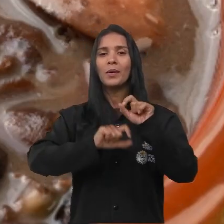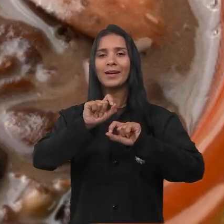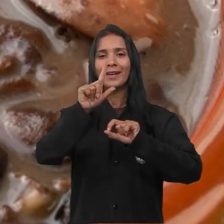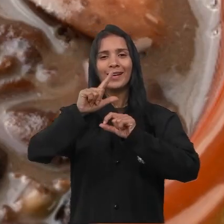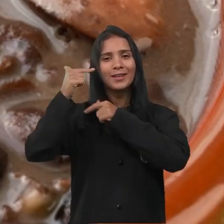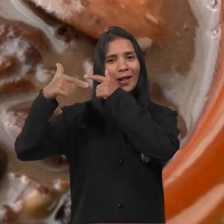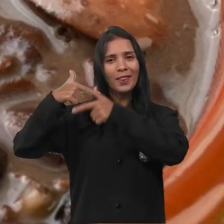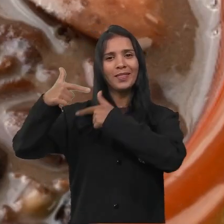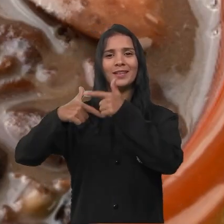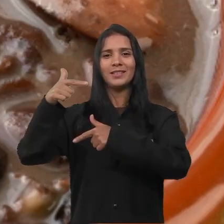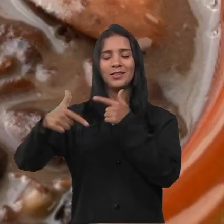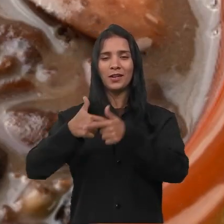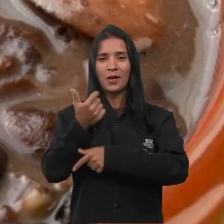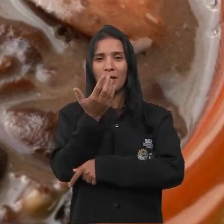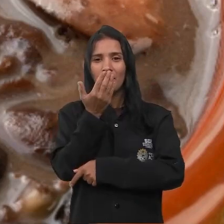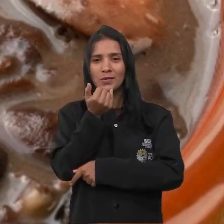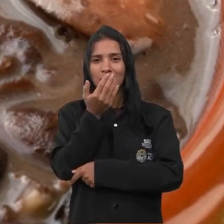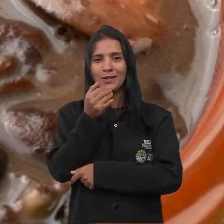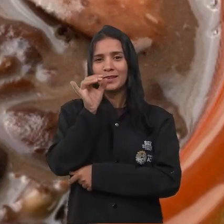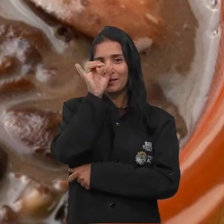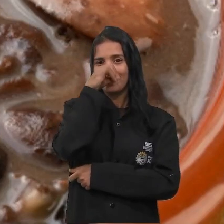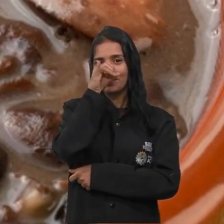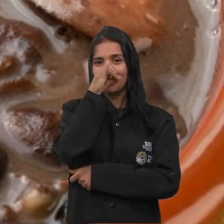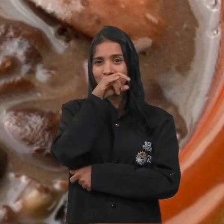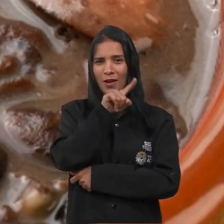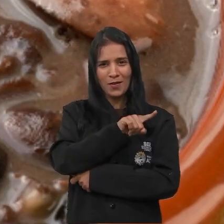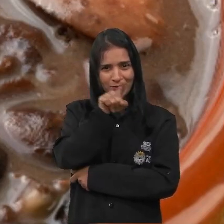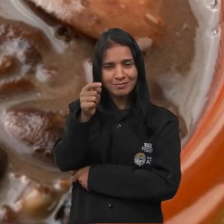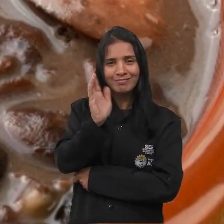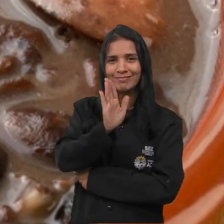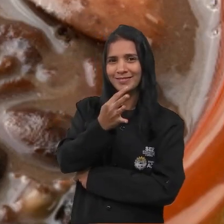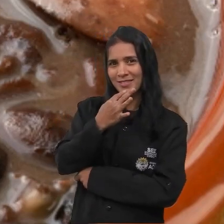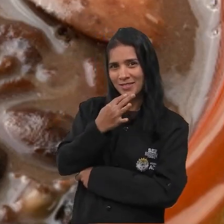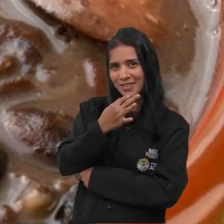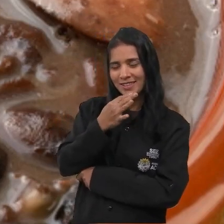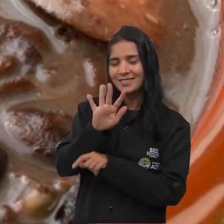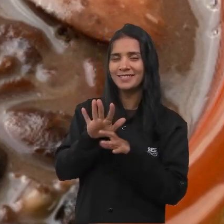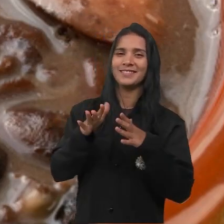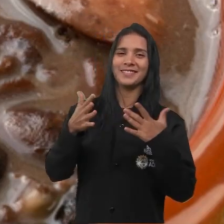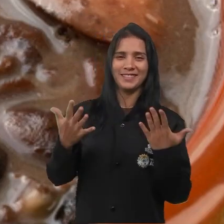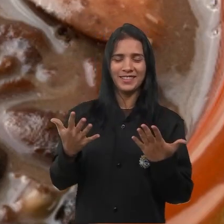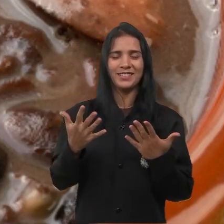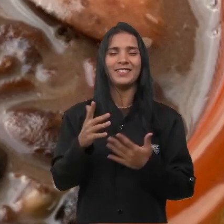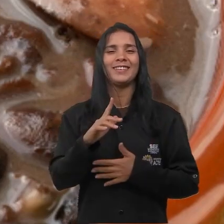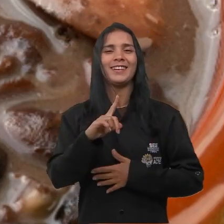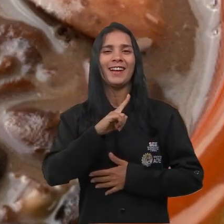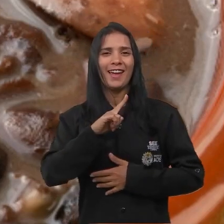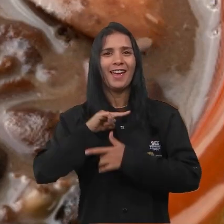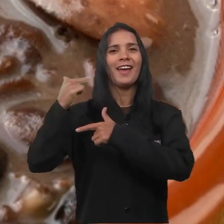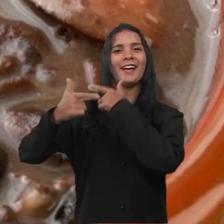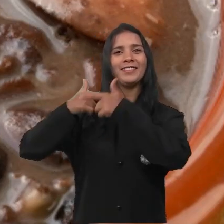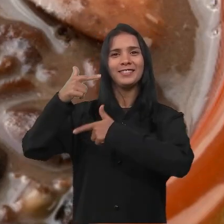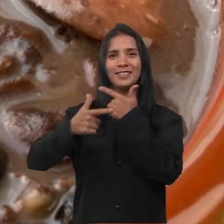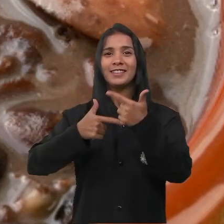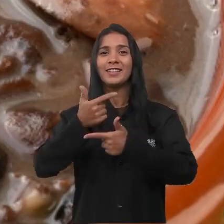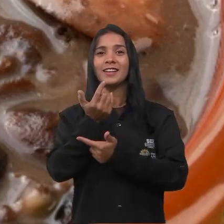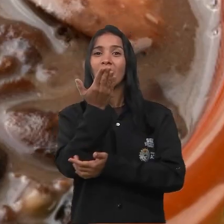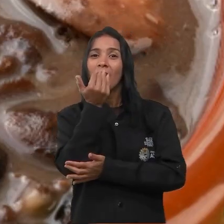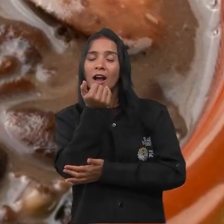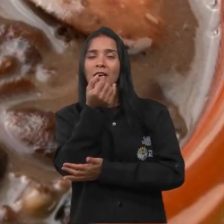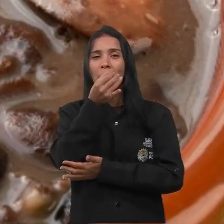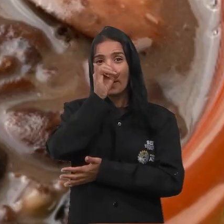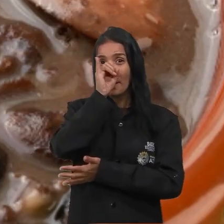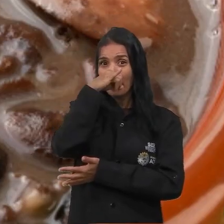Quem nunca presenciou, quem nunca consumiu? Então, a tradicional feijoada faz parte da